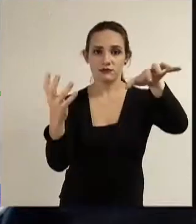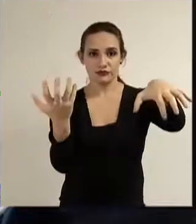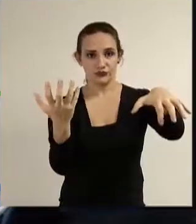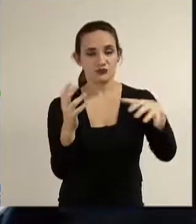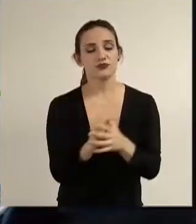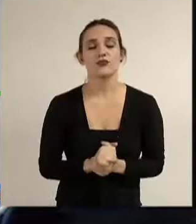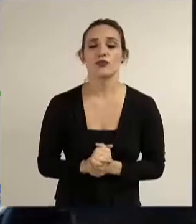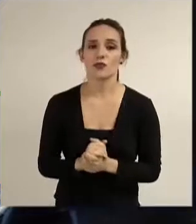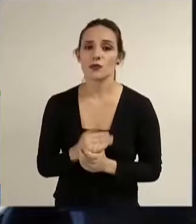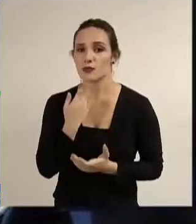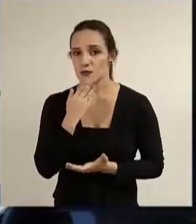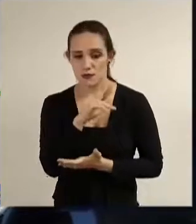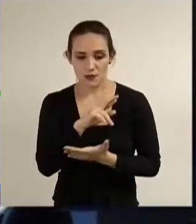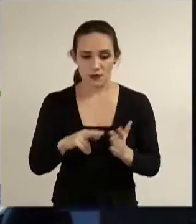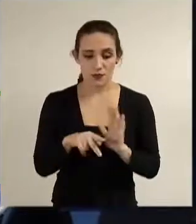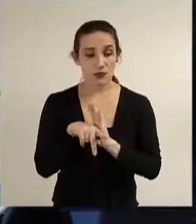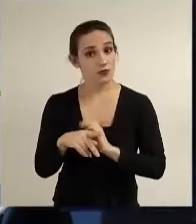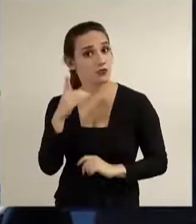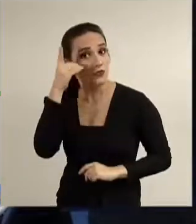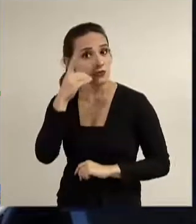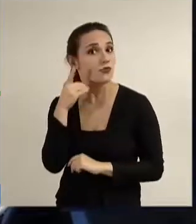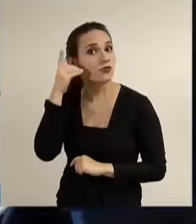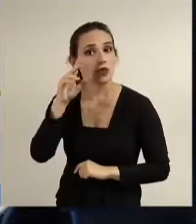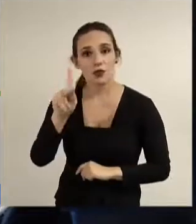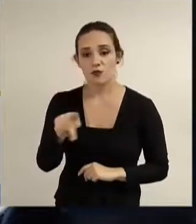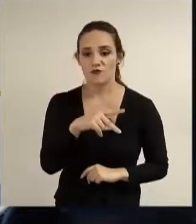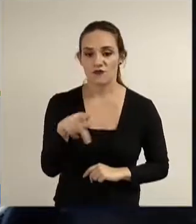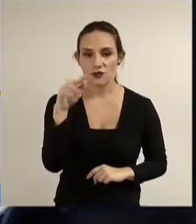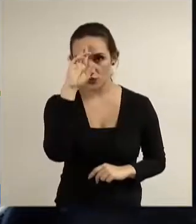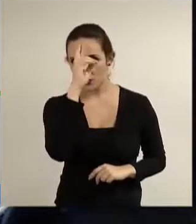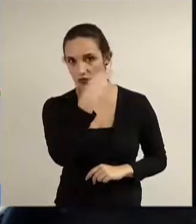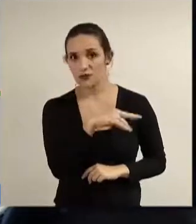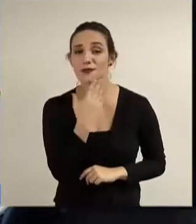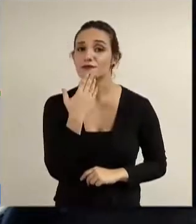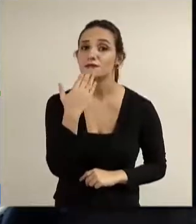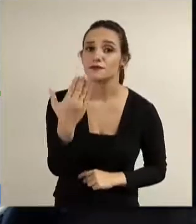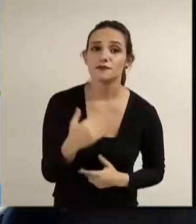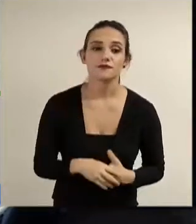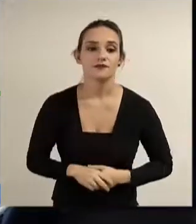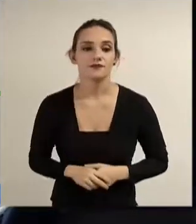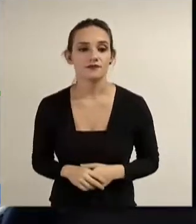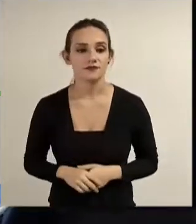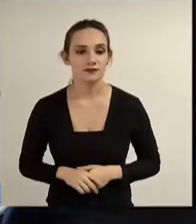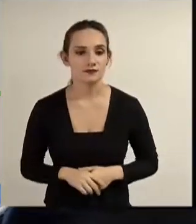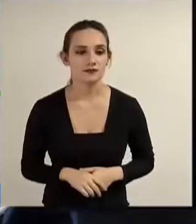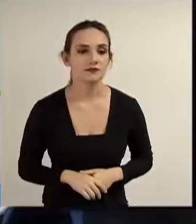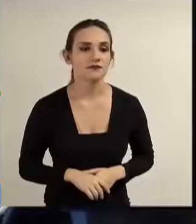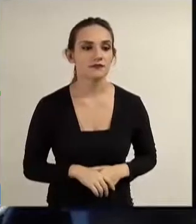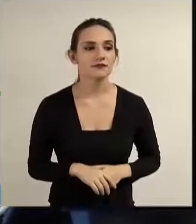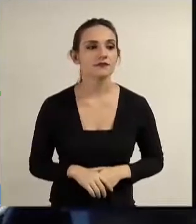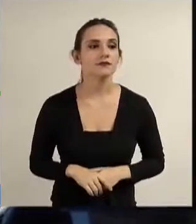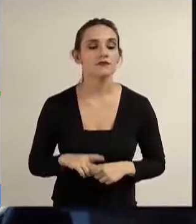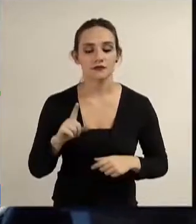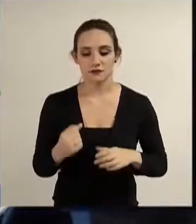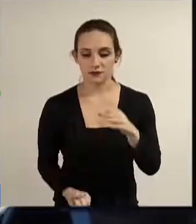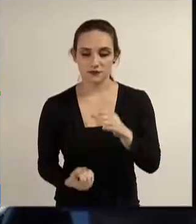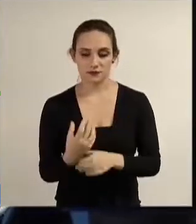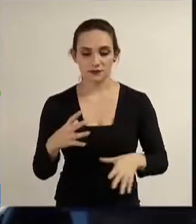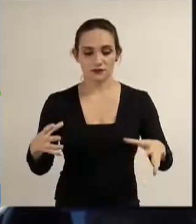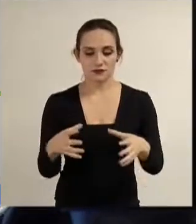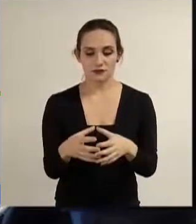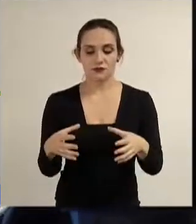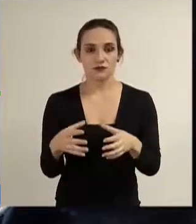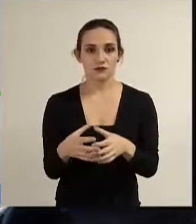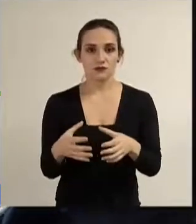Nacional. Requerimento de autoria do deputado professor Rinaldo, solicitando que seja instituída a Frente Parlamentar